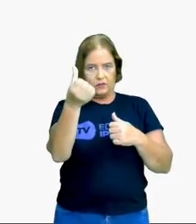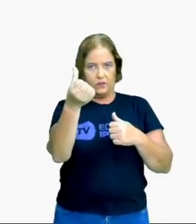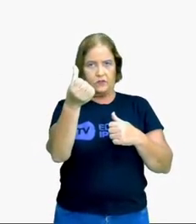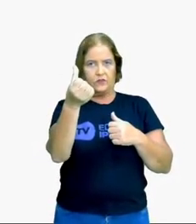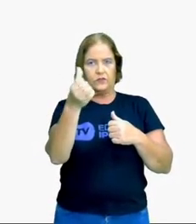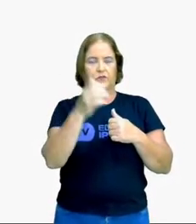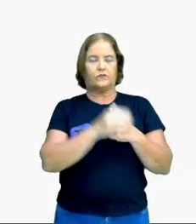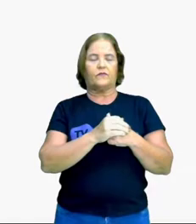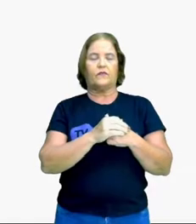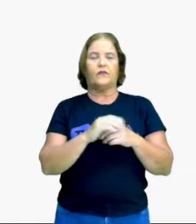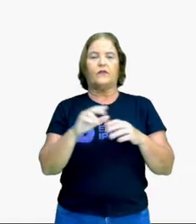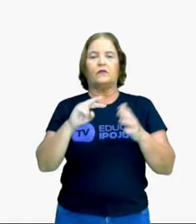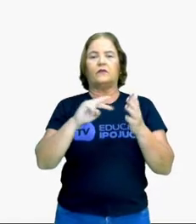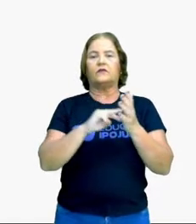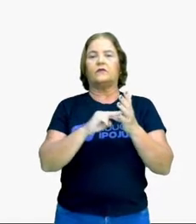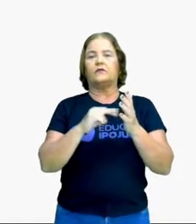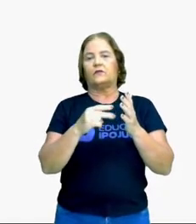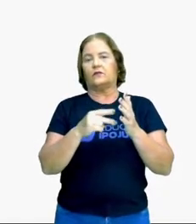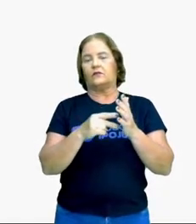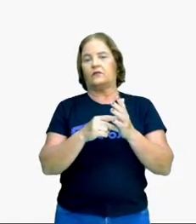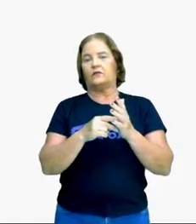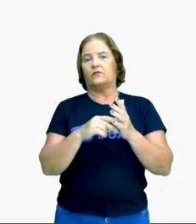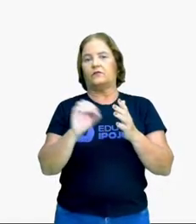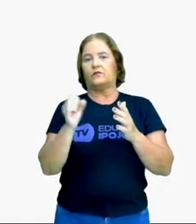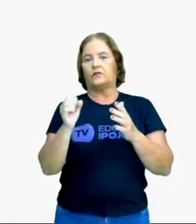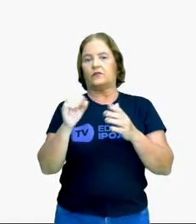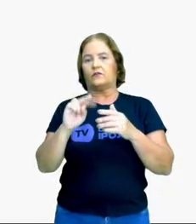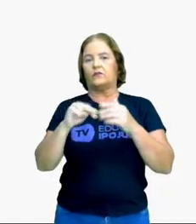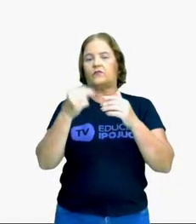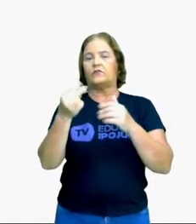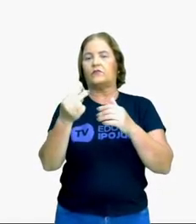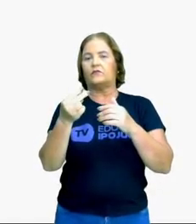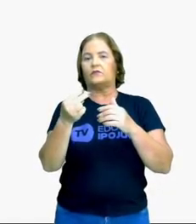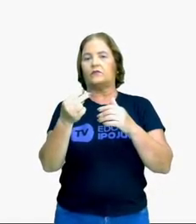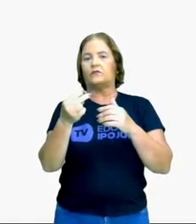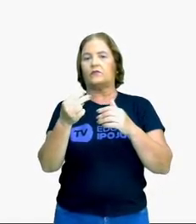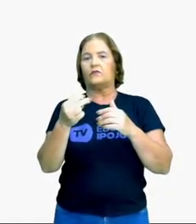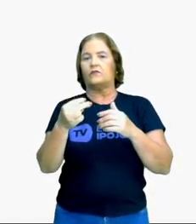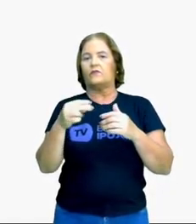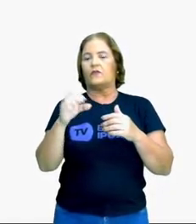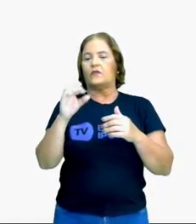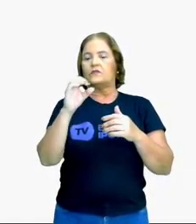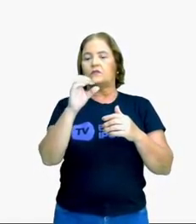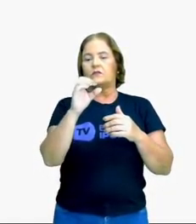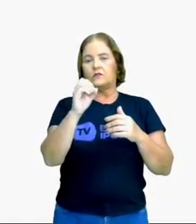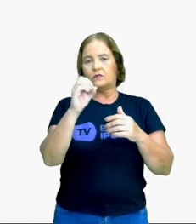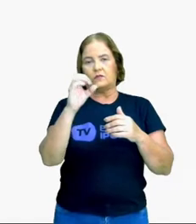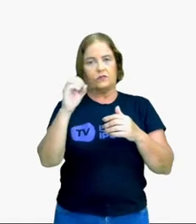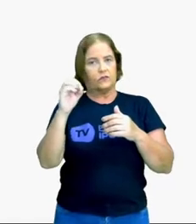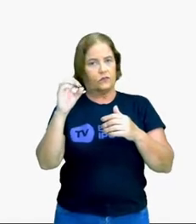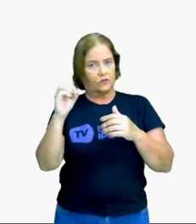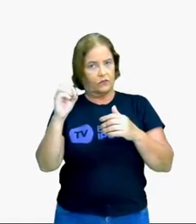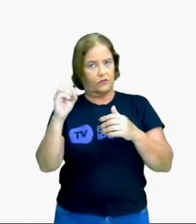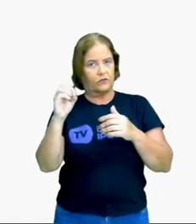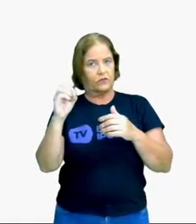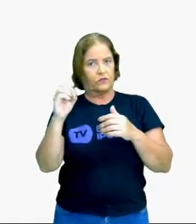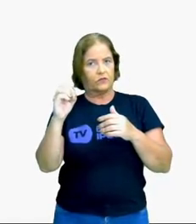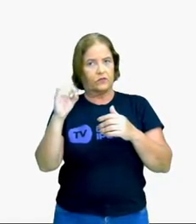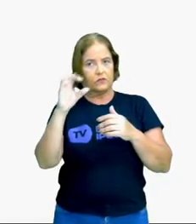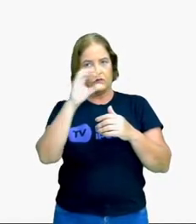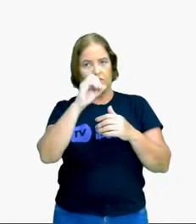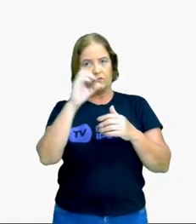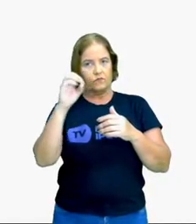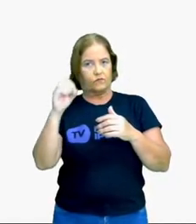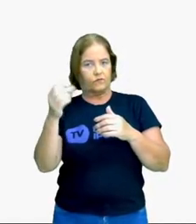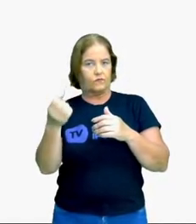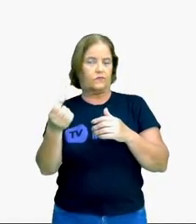né? 1 sobre, conte a quantidade de zeros, serão 6 zeros. No caso aí é 1